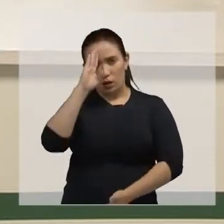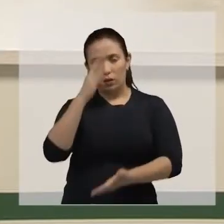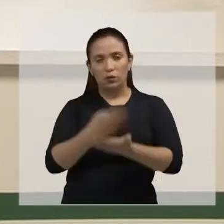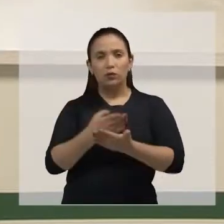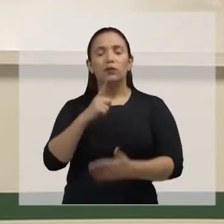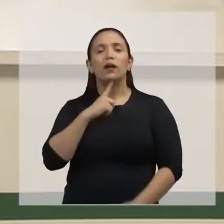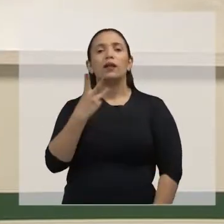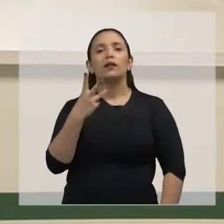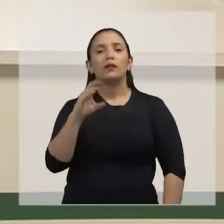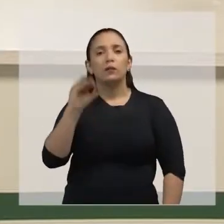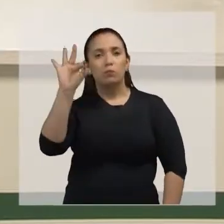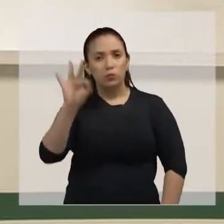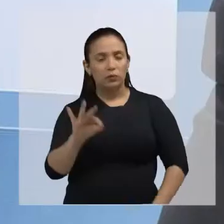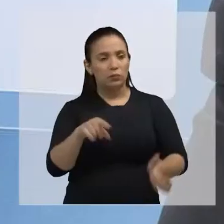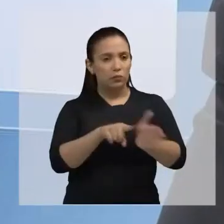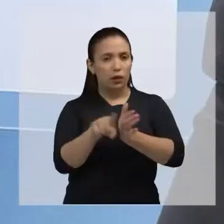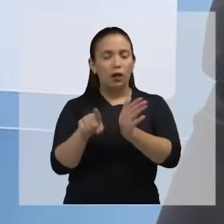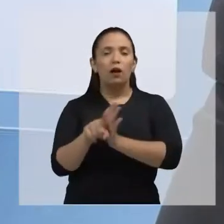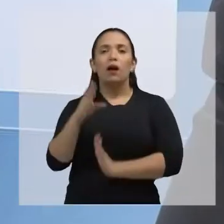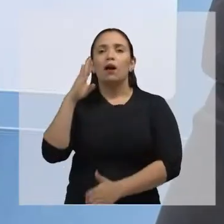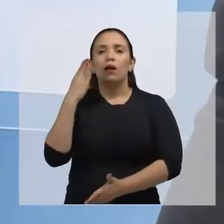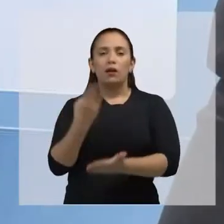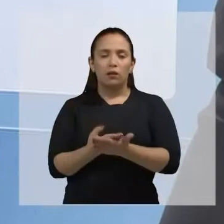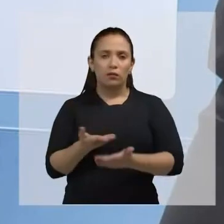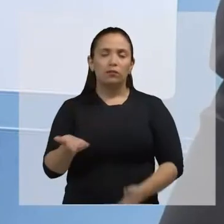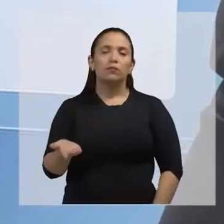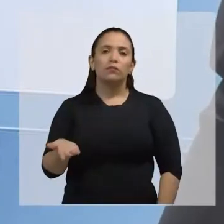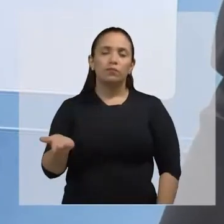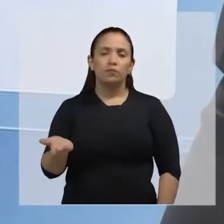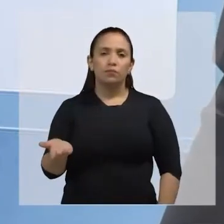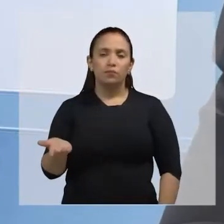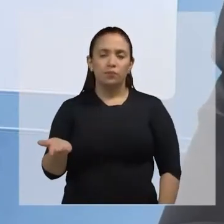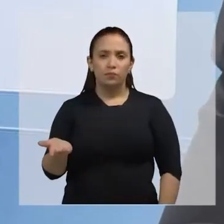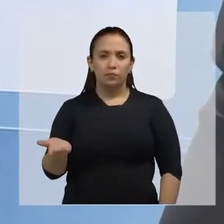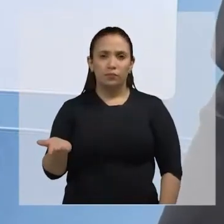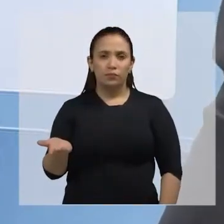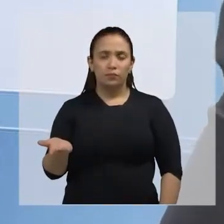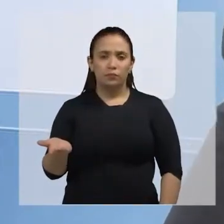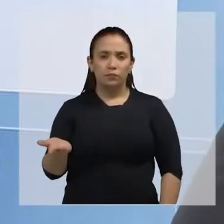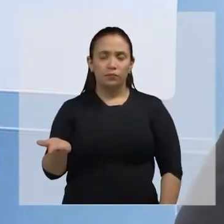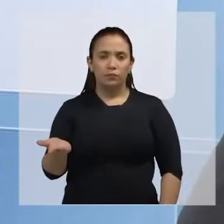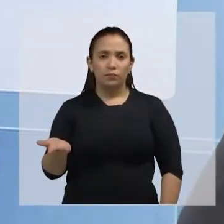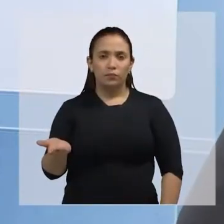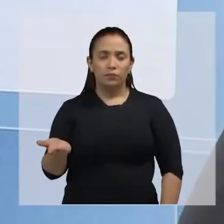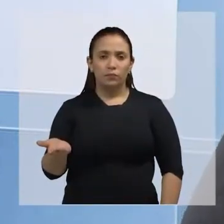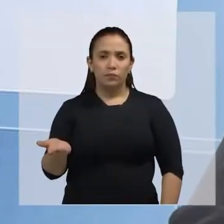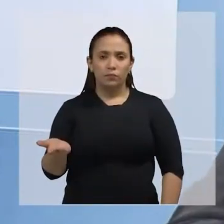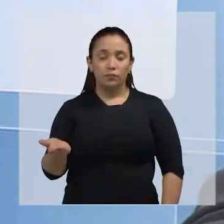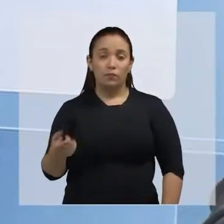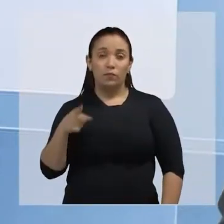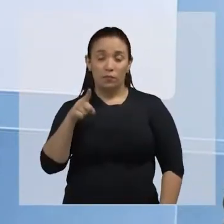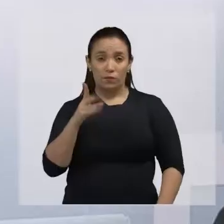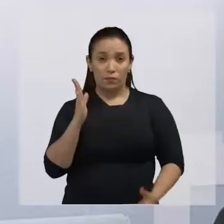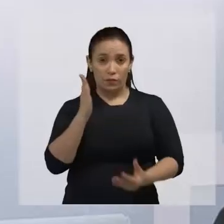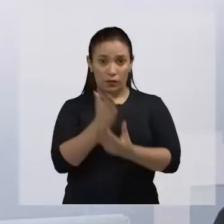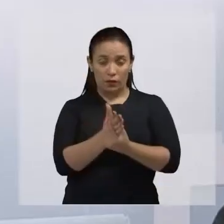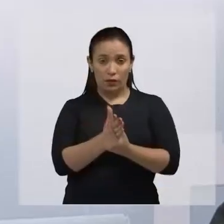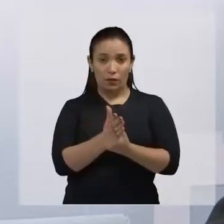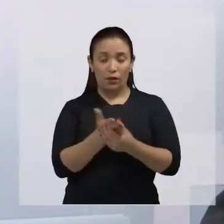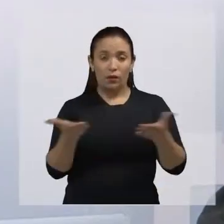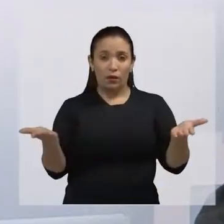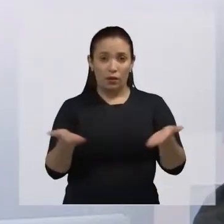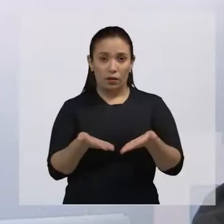que foram ouvidas que acreditam nisso, cara. Carlinhos, mas deixa eu ser bem objetivo. É impressionante. O processo que